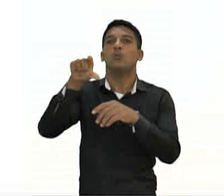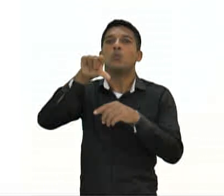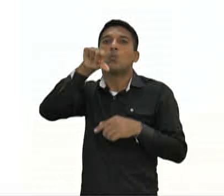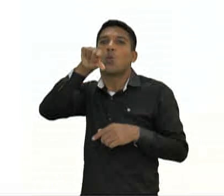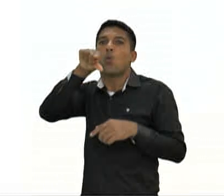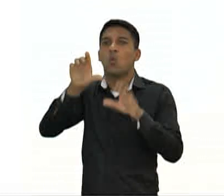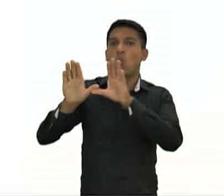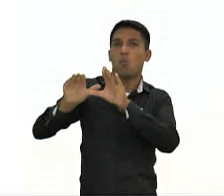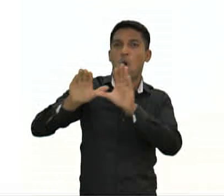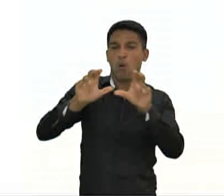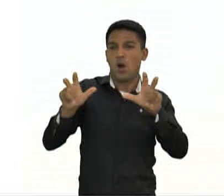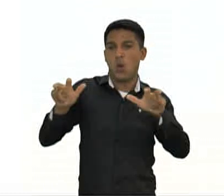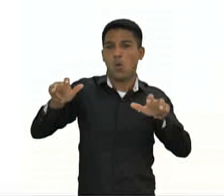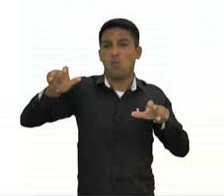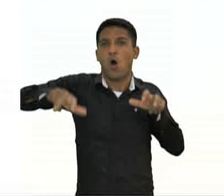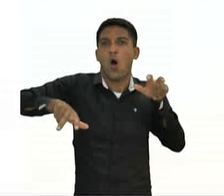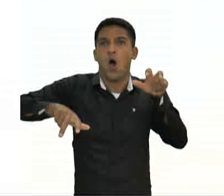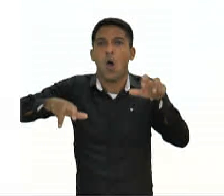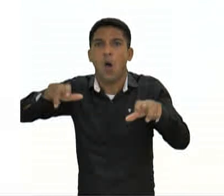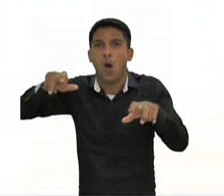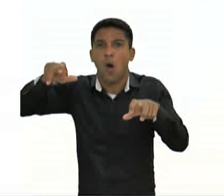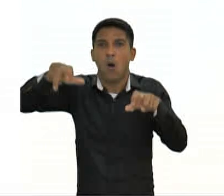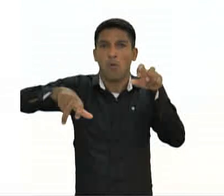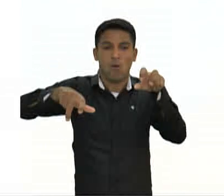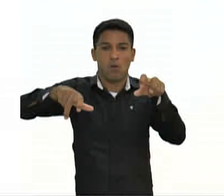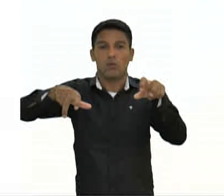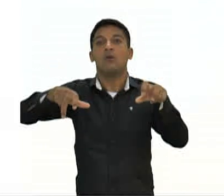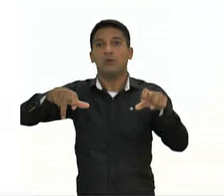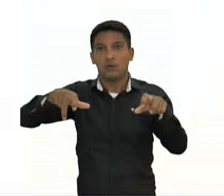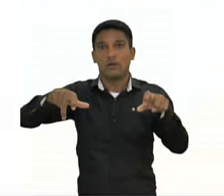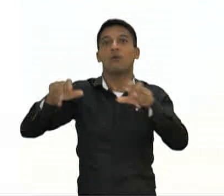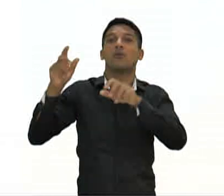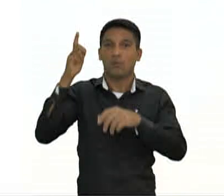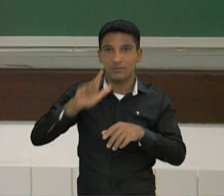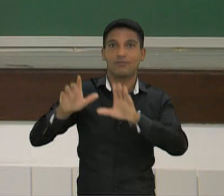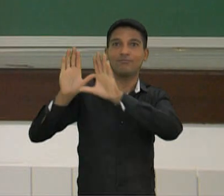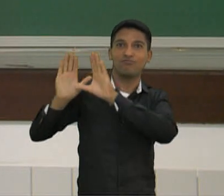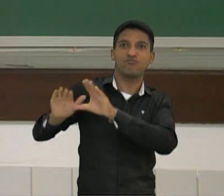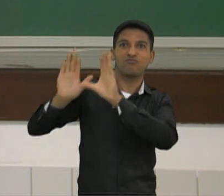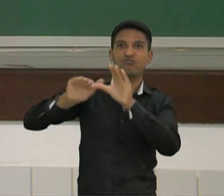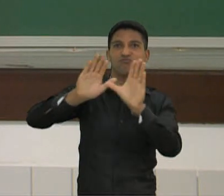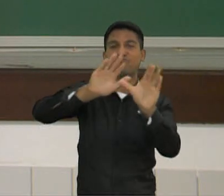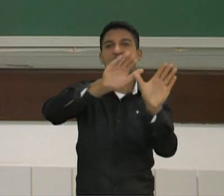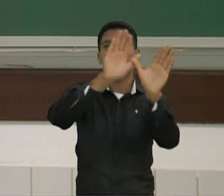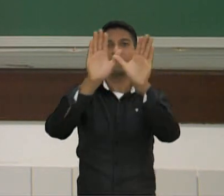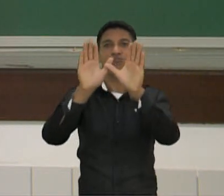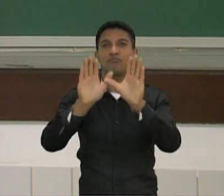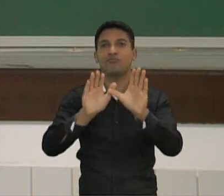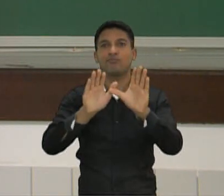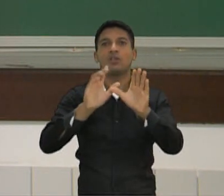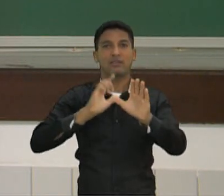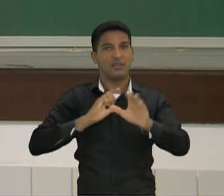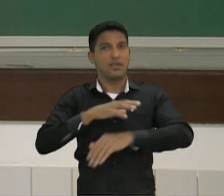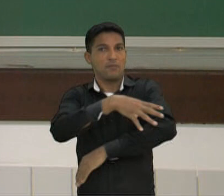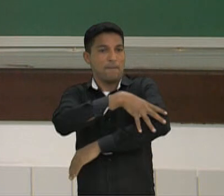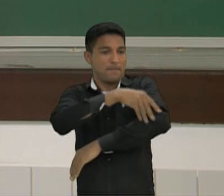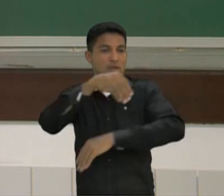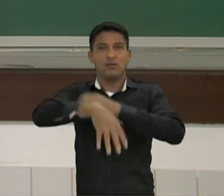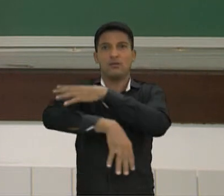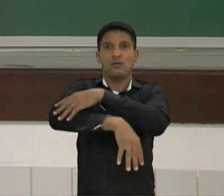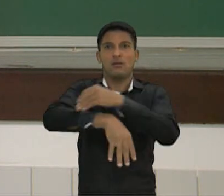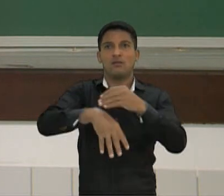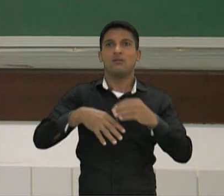proporcionou a esses seres altas taxas metabólicas para alçar voo. Então, pessoal, o texto ele traz um pouquinho sobre as características